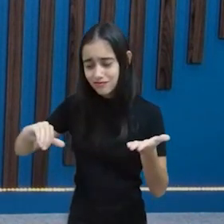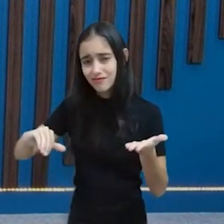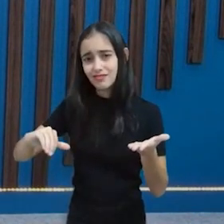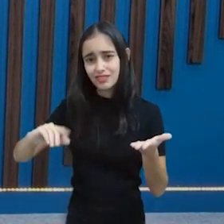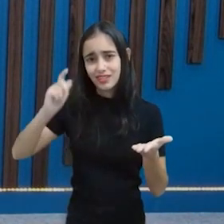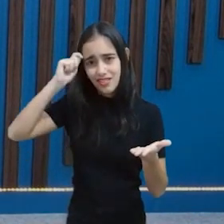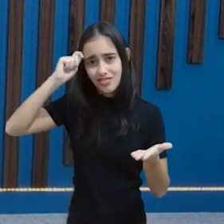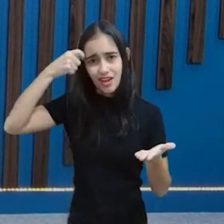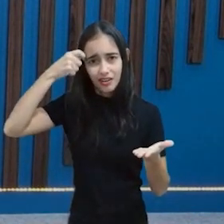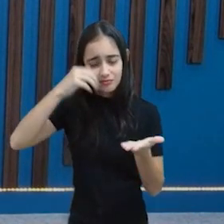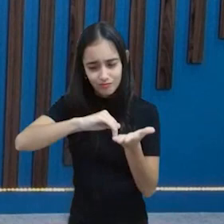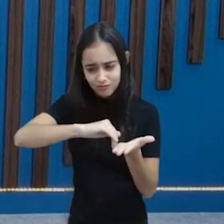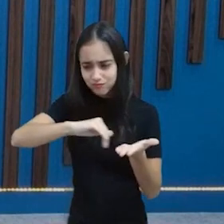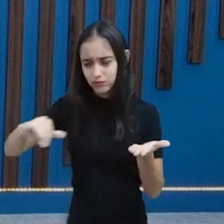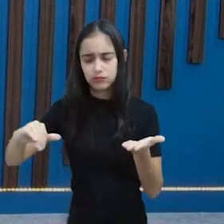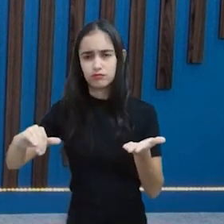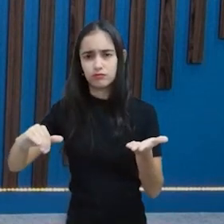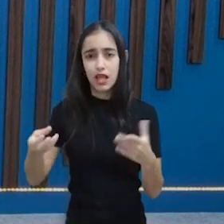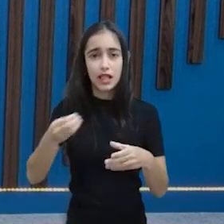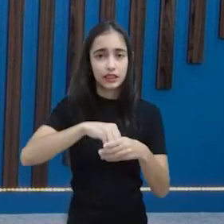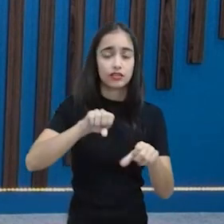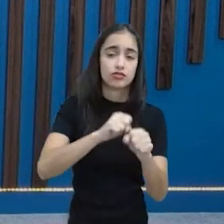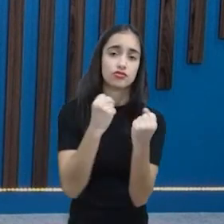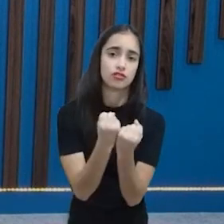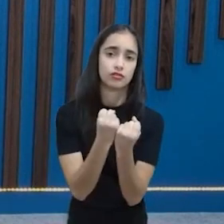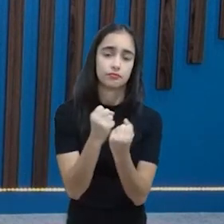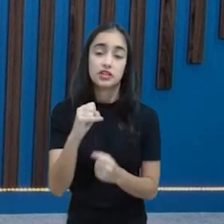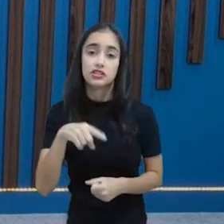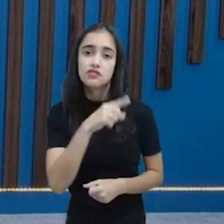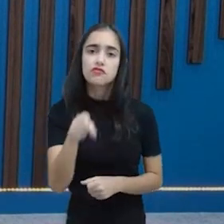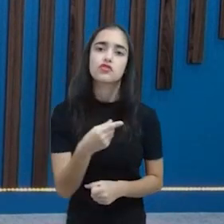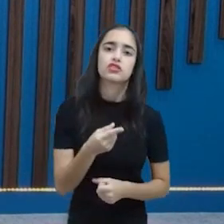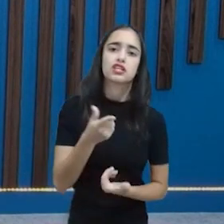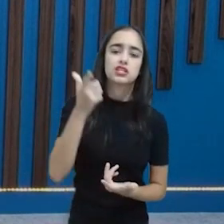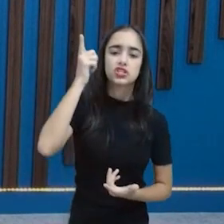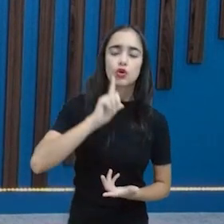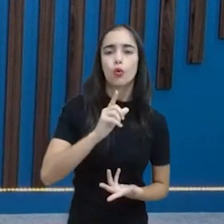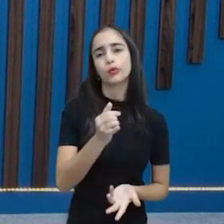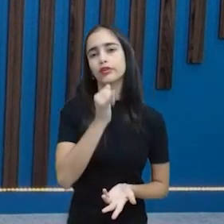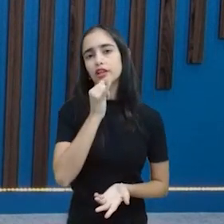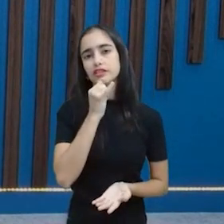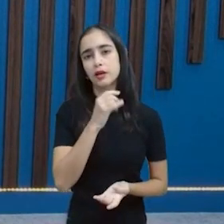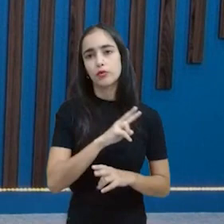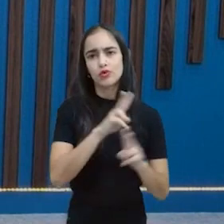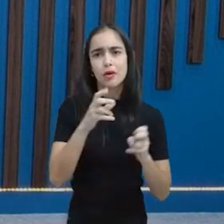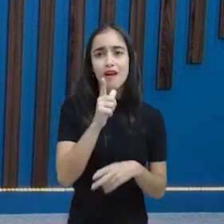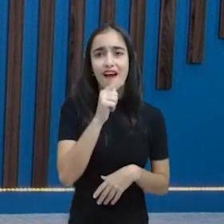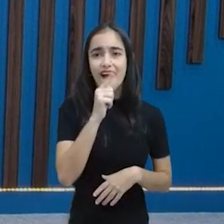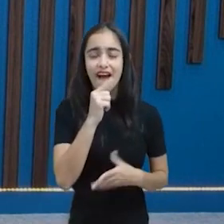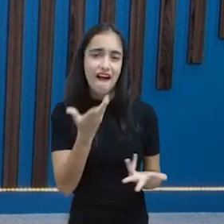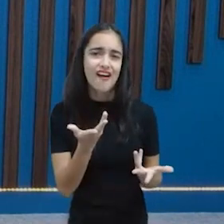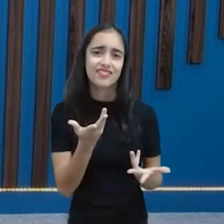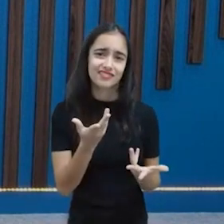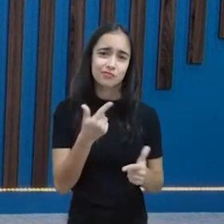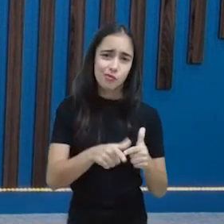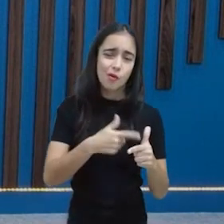ser incluída dentro do contexto da sociedade. Se você vê mesmo essa questão da água, do saneamento, sobrecai